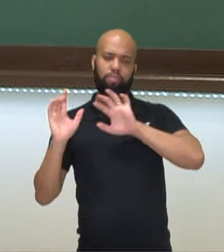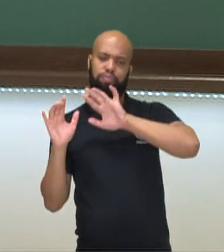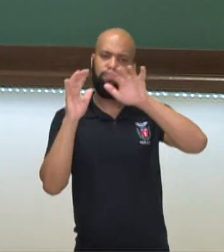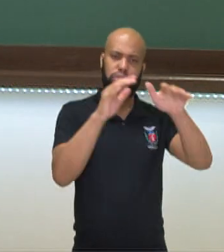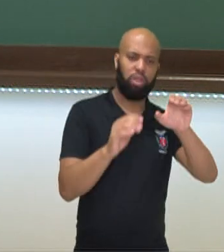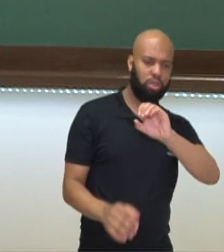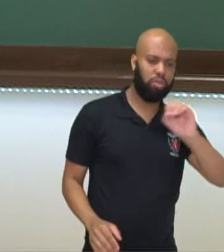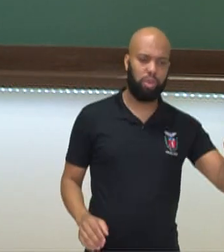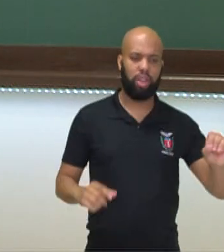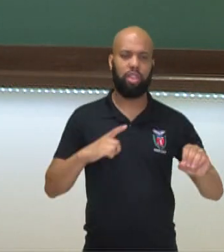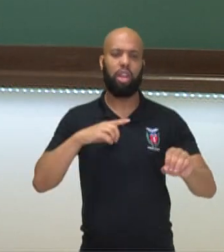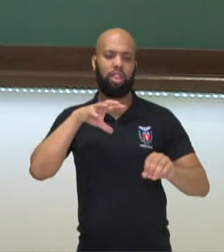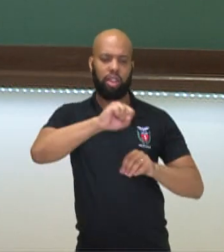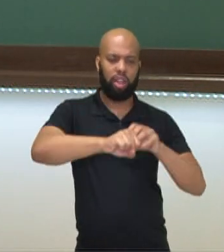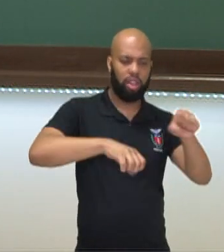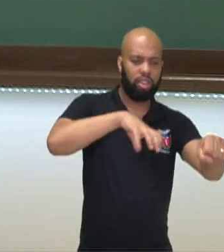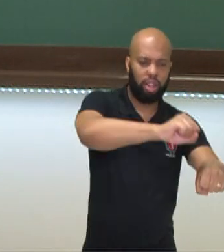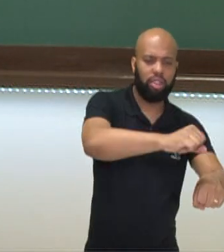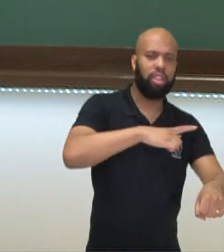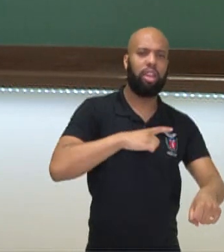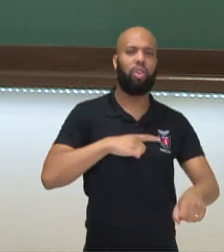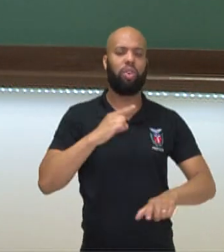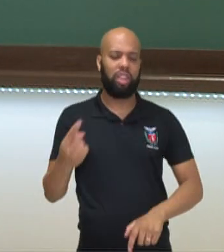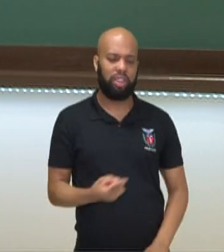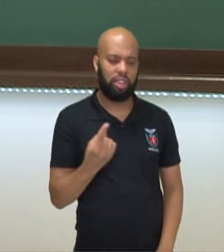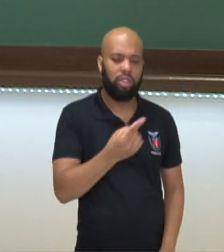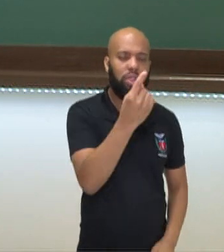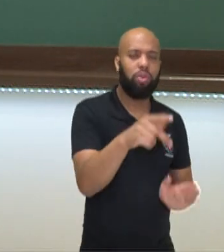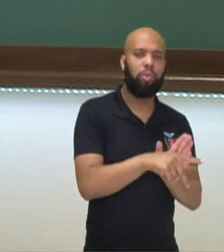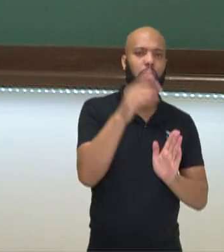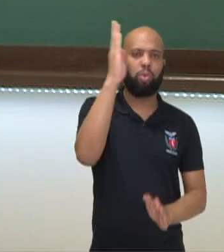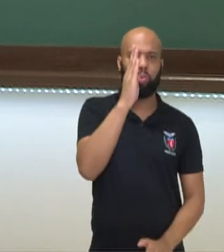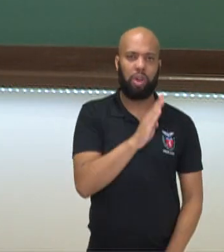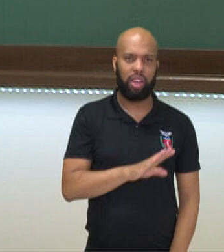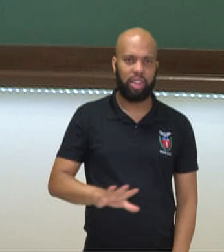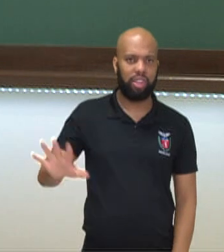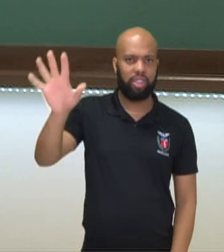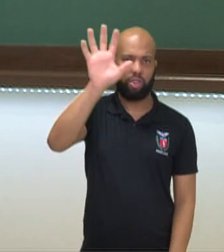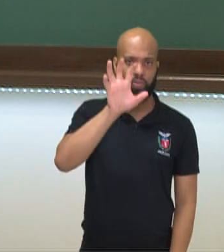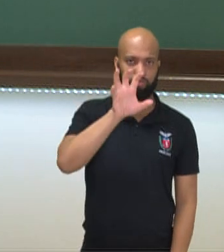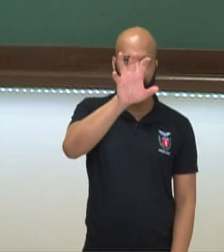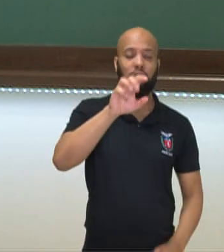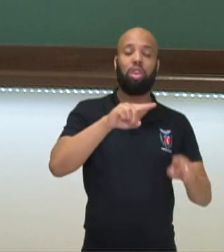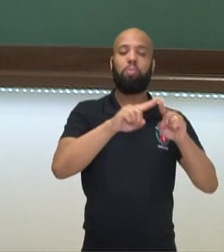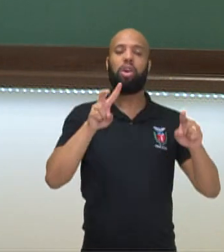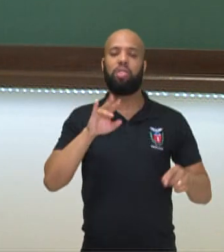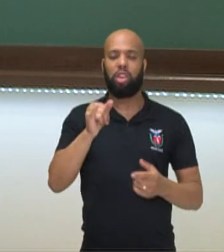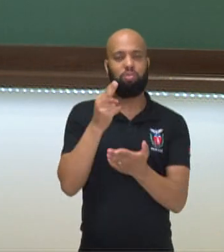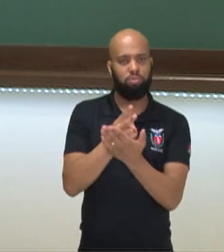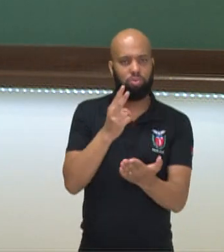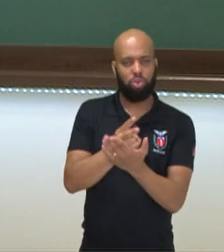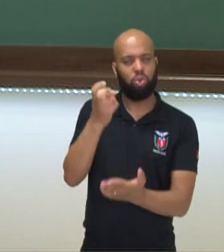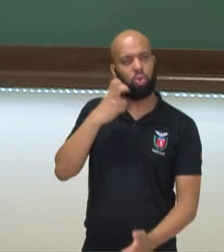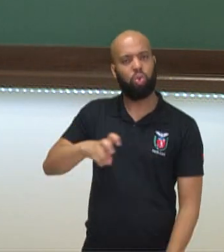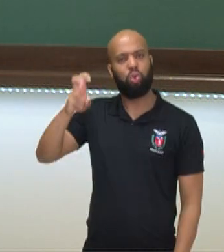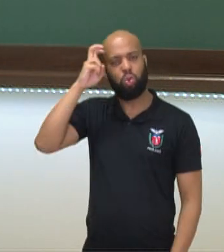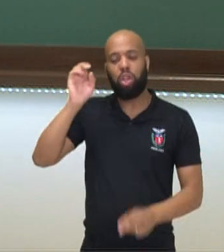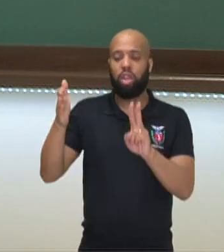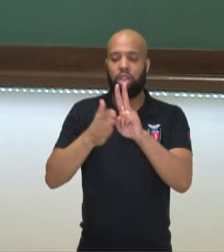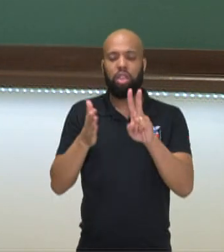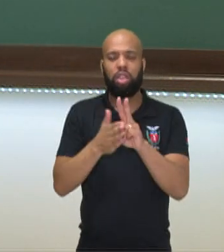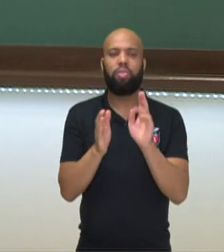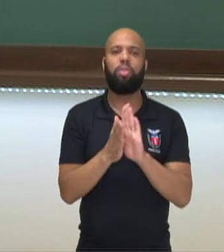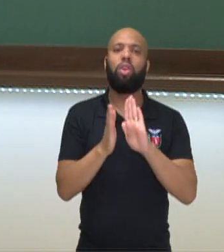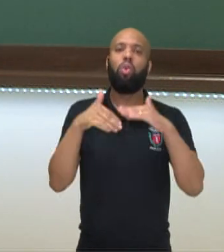vamos ocupar o interior do país. Porém, a ideia de vamos preservar a cultura indígena.